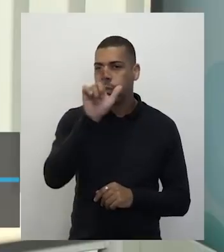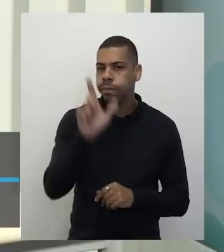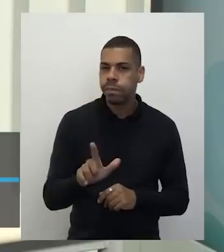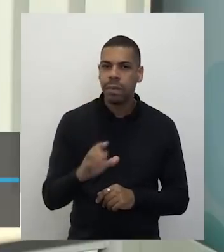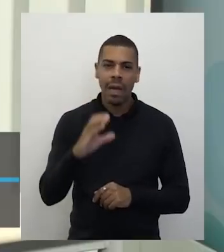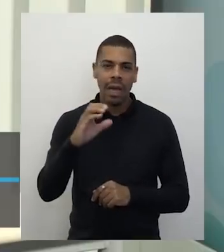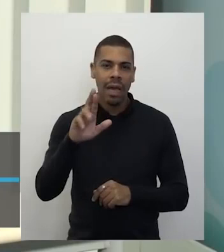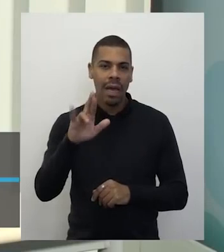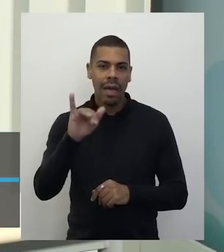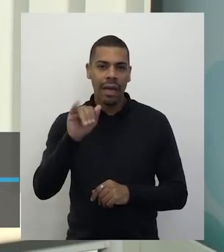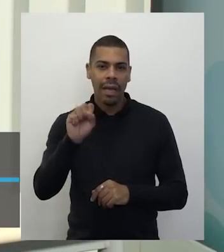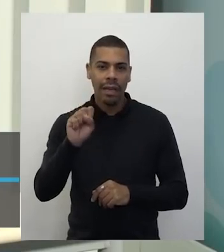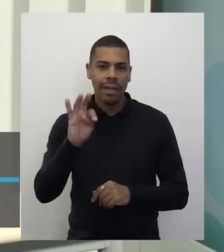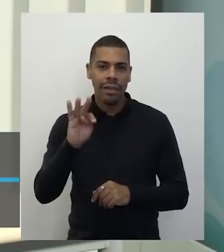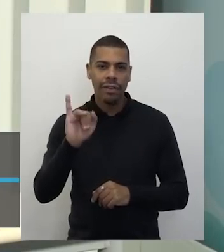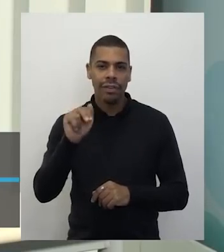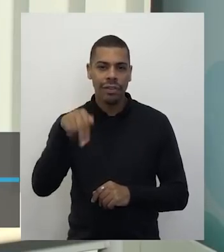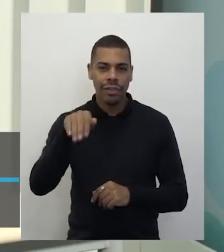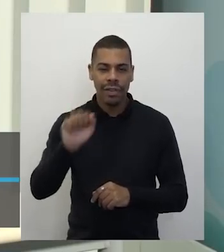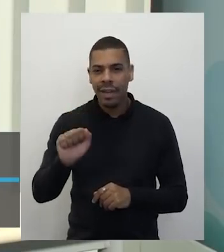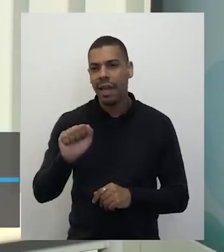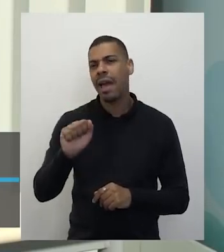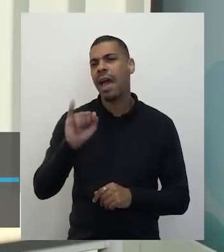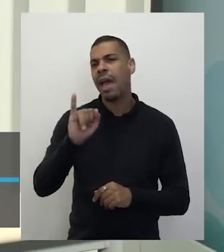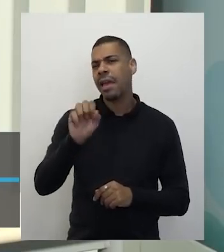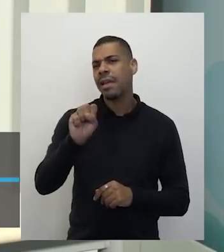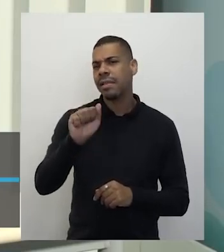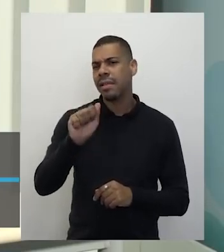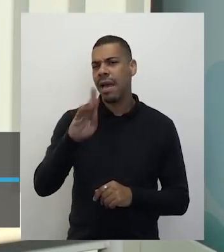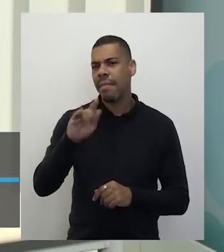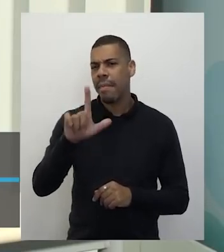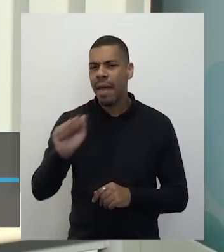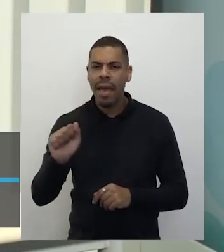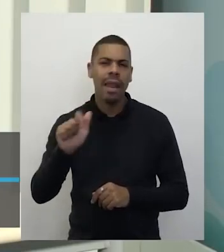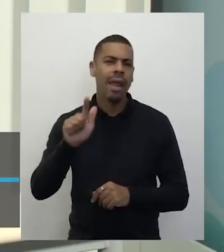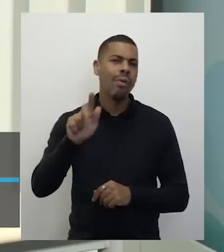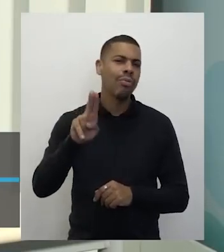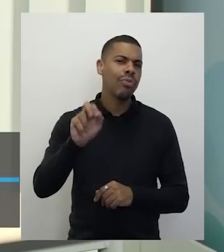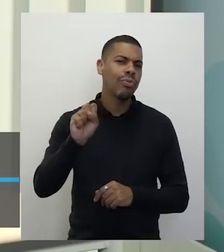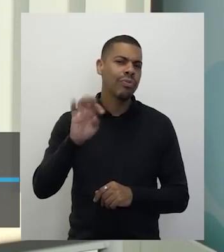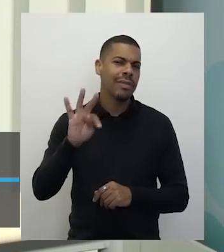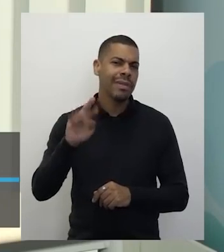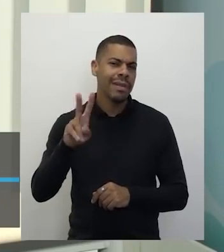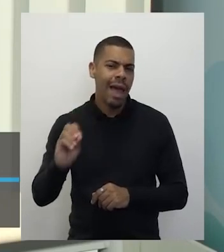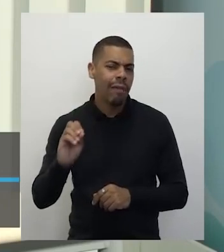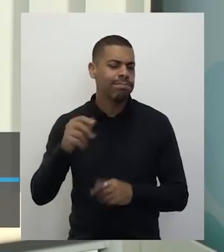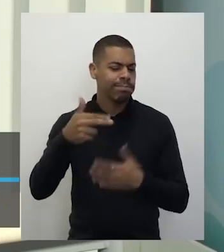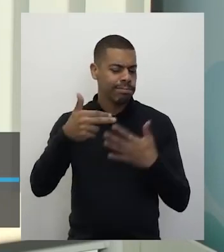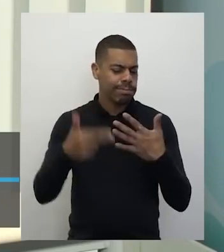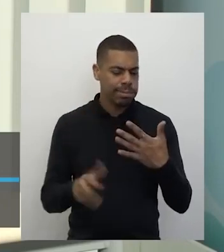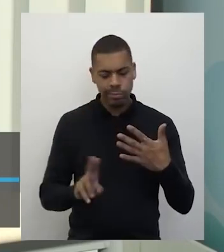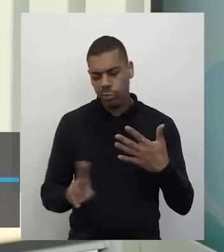colocou, deixa as línguas azuis. A Isabela, a Júlia, o Gustavo e deixa as línguas